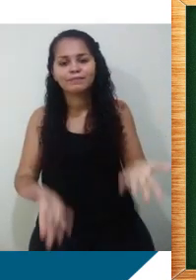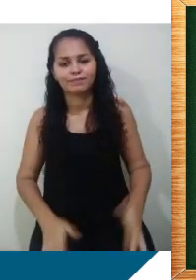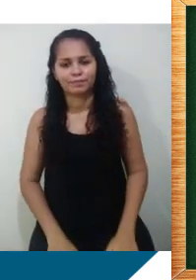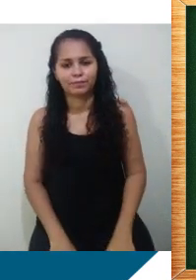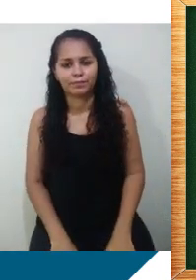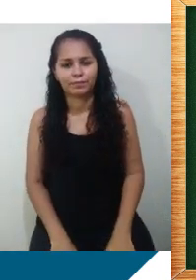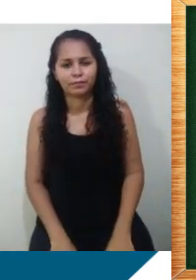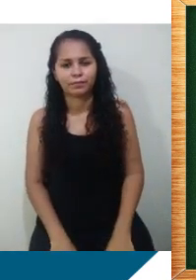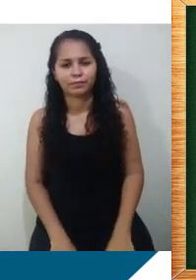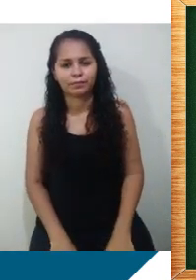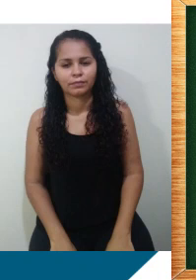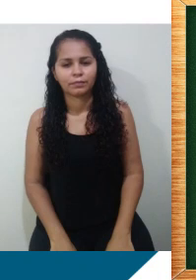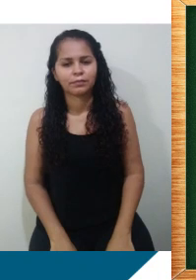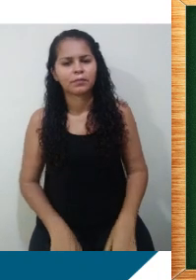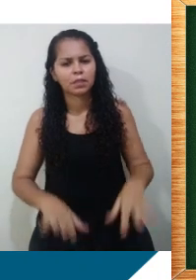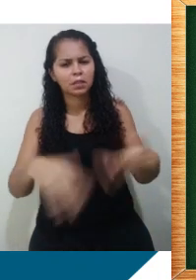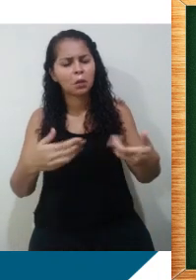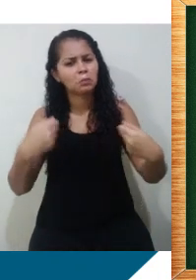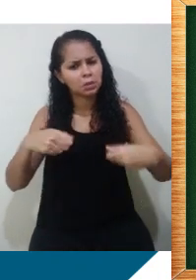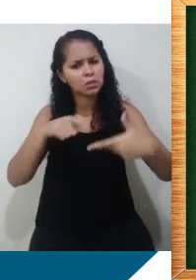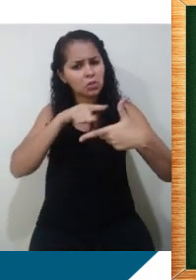Bom, você vai dividir pela razão.